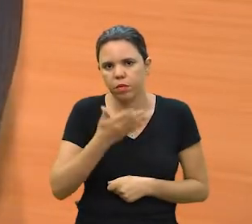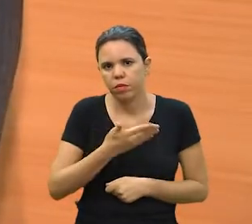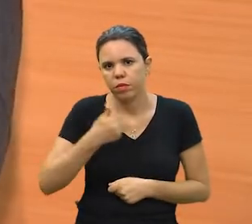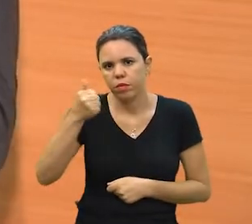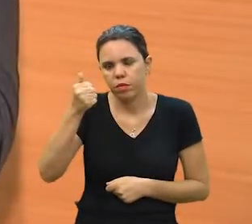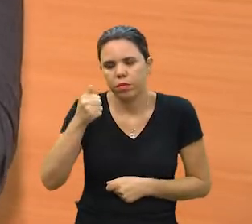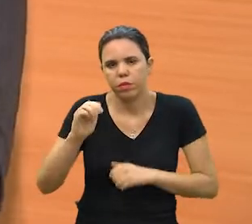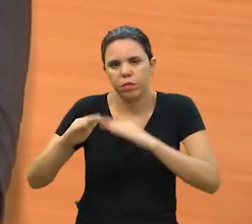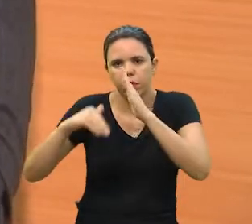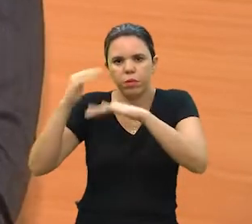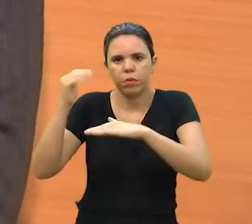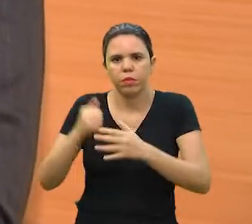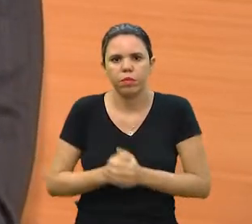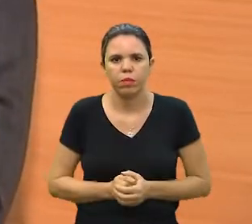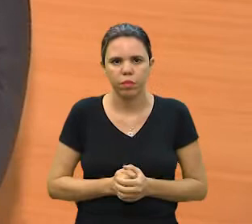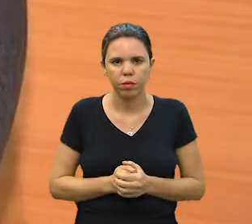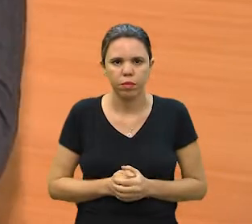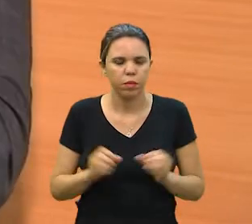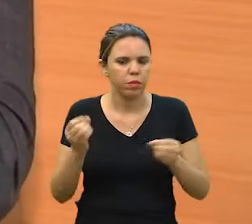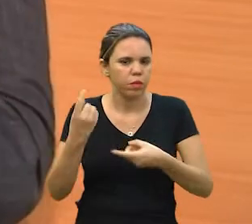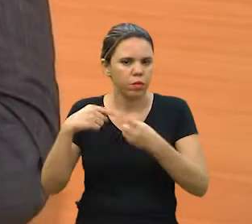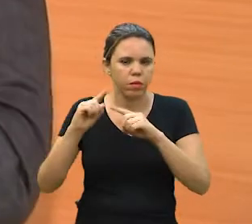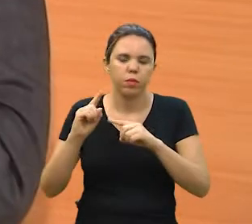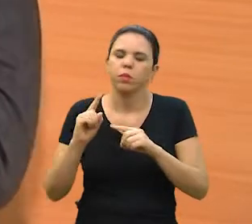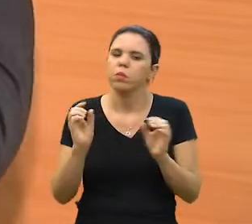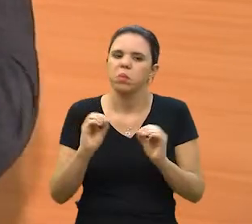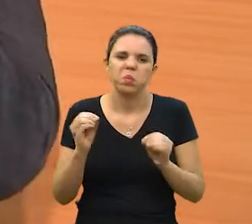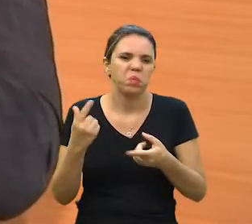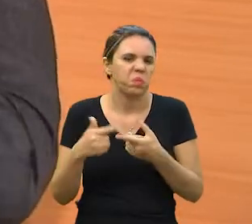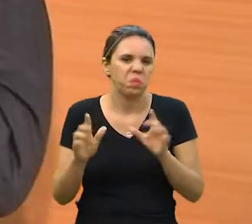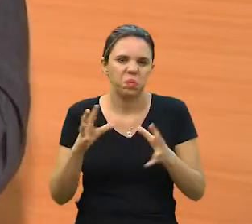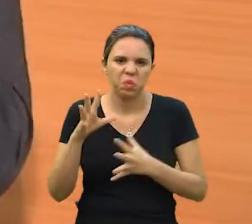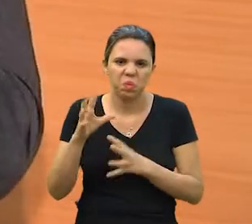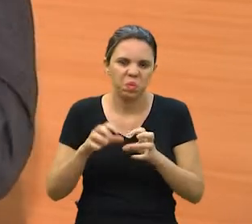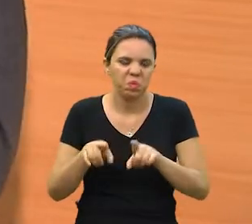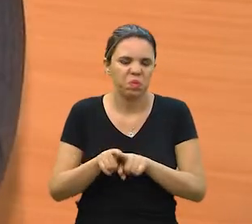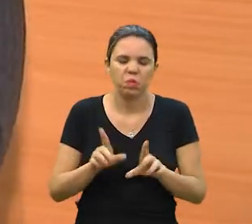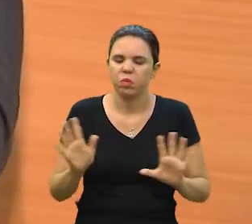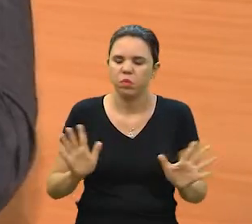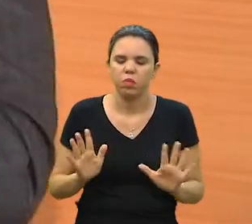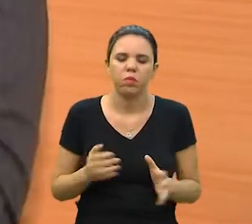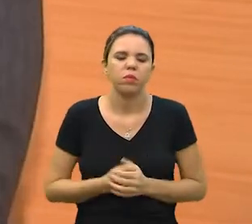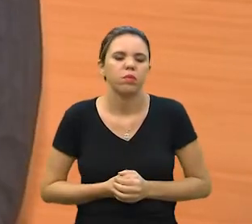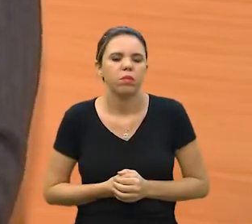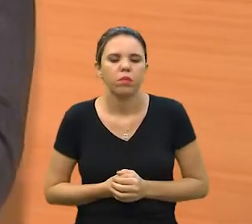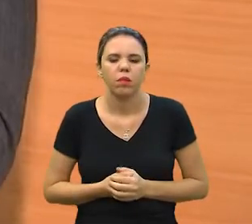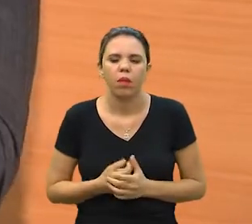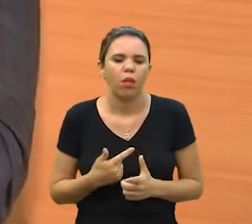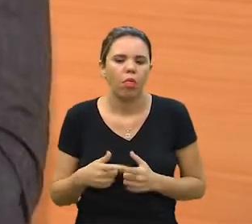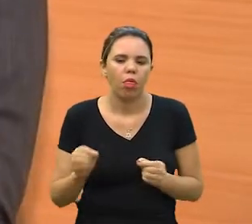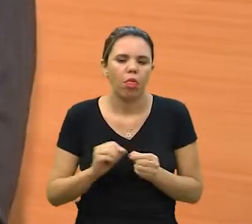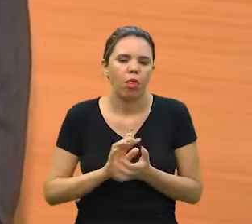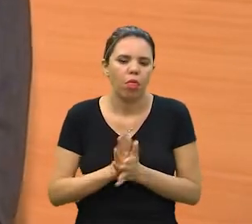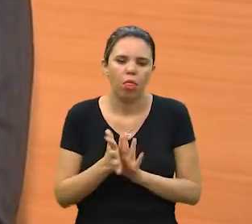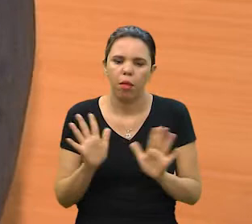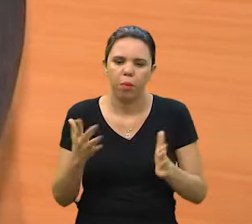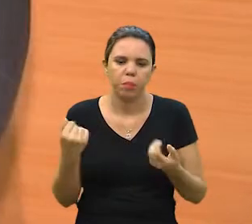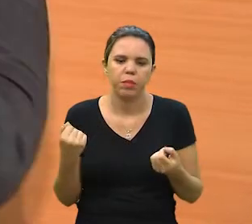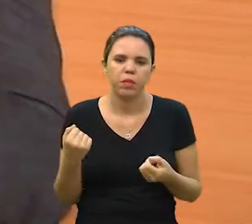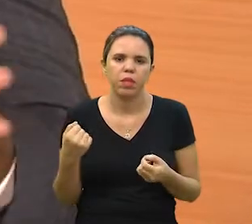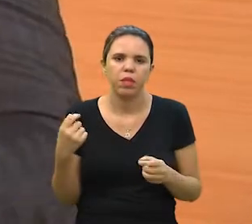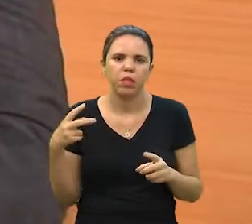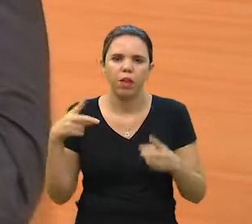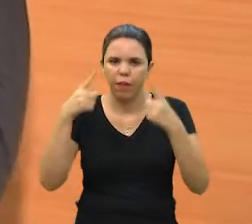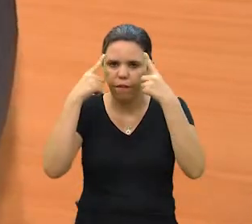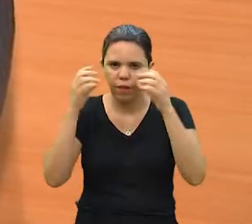possa melhorar, possa evoluir, mas sem nenhuma revolução, sem nenhuma coisa assim drástica, sem nenhum atropelo, né? Não precisa